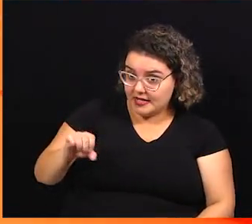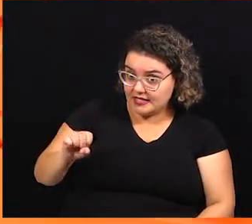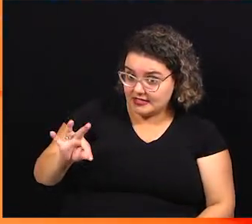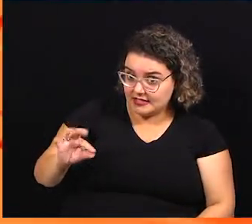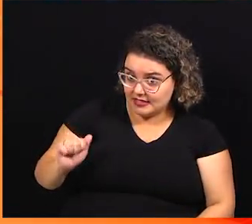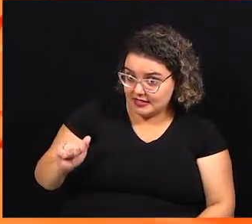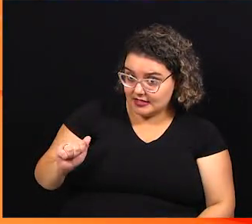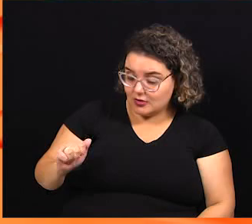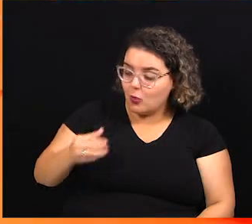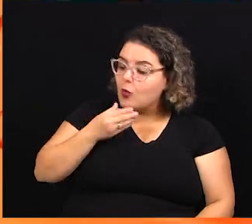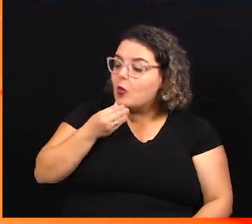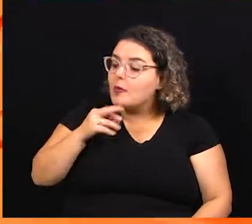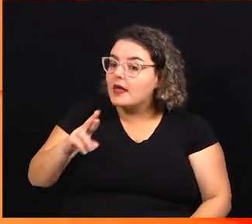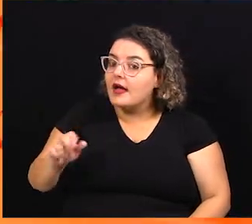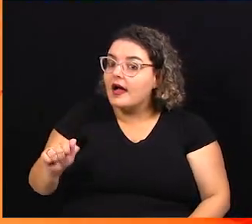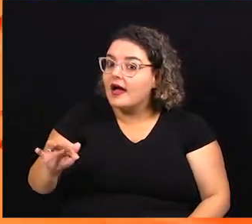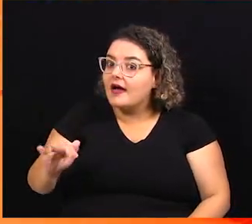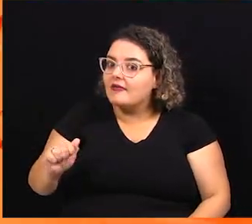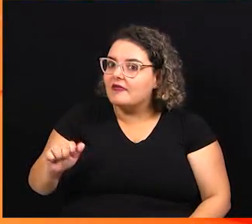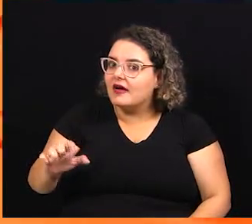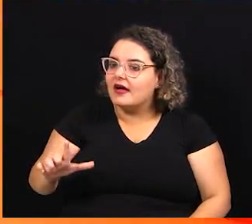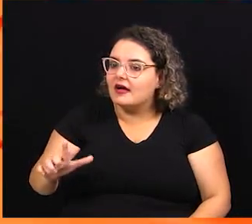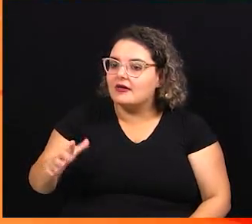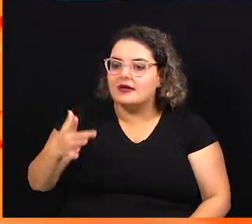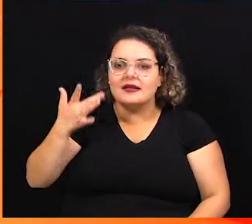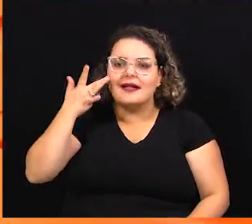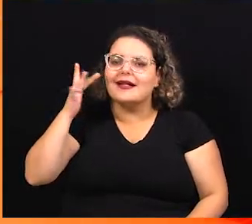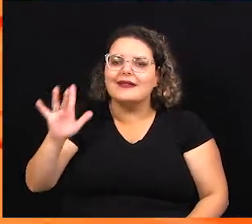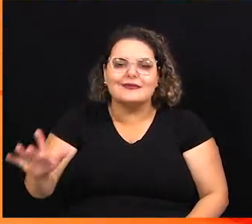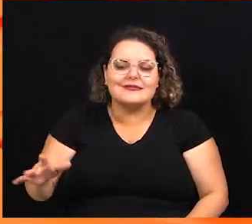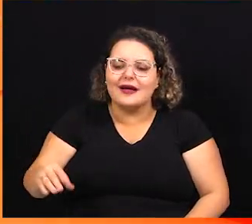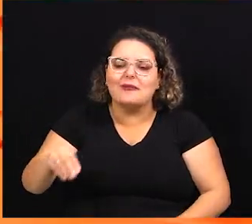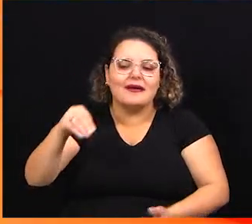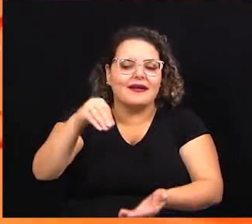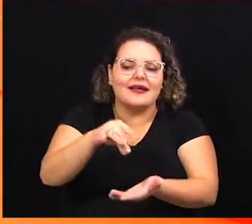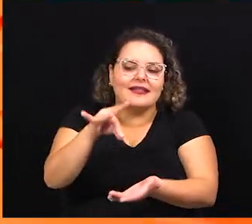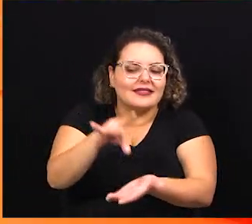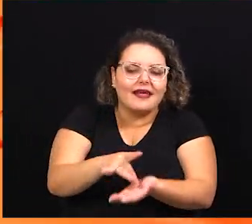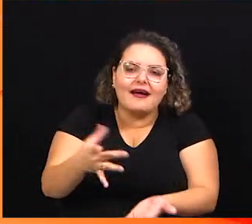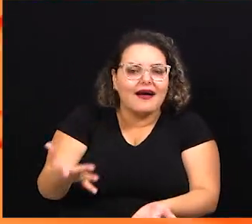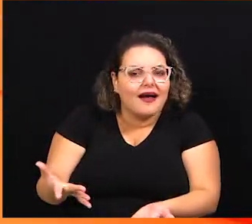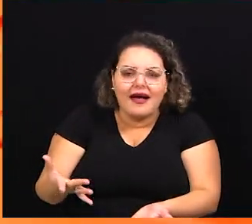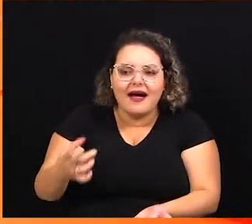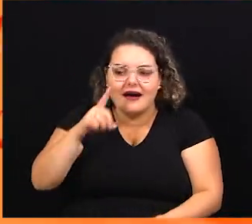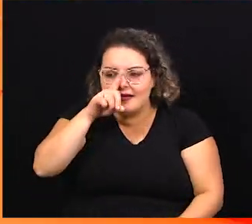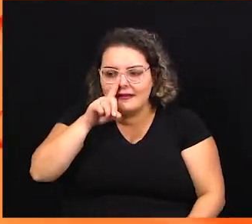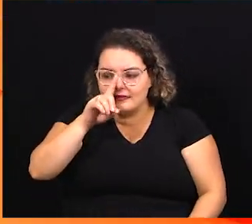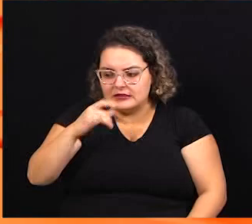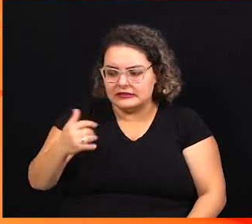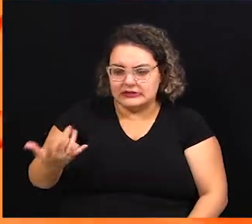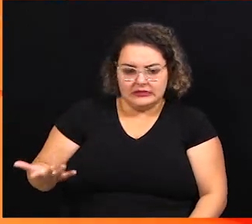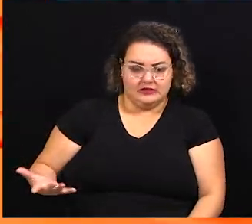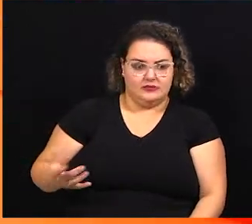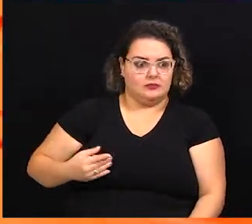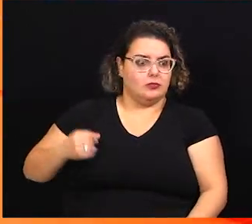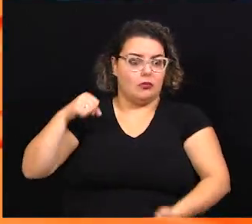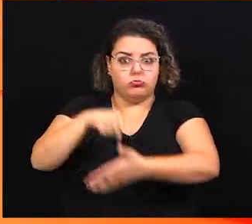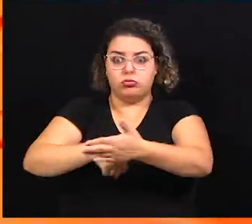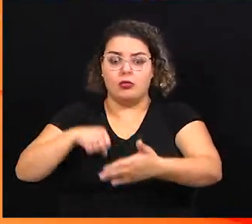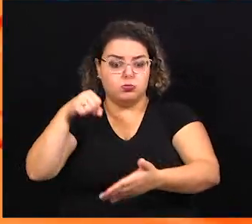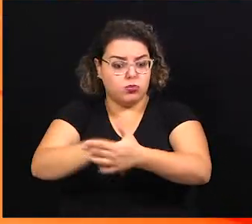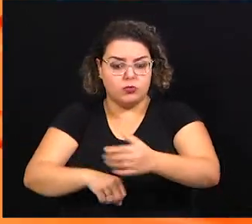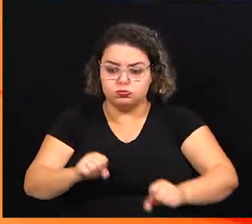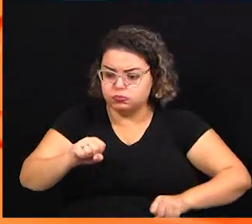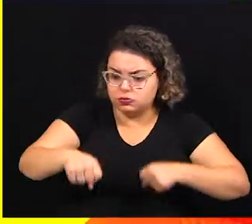a diversão é justamente que ele está dentro de uma aventura Indiana Jones, ele não faz ideia que ele está. Então ele vai estar numa situação super lúdica, lutando com um brutamonte